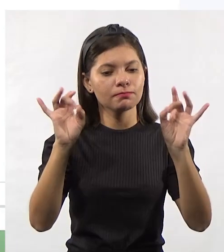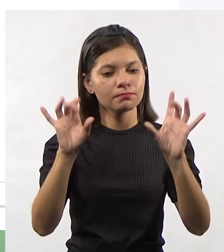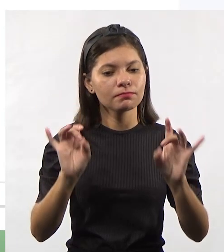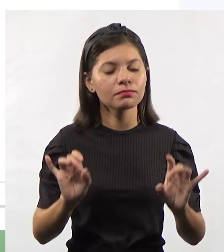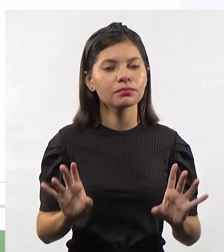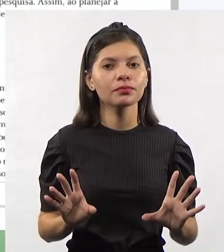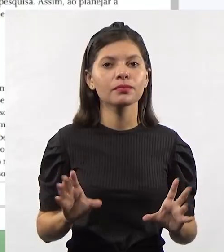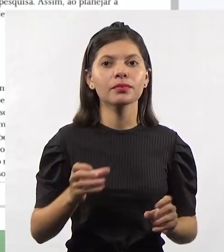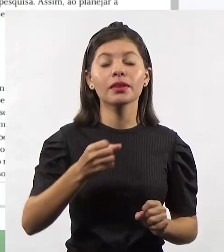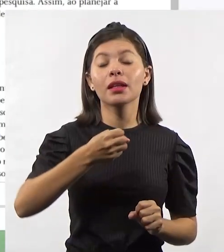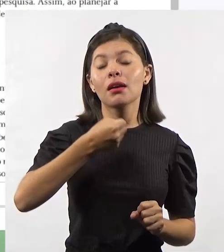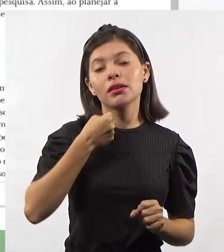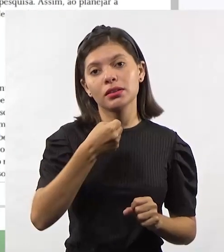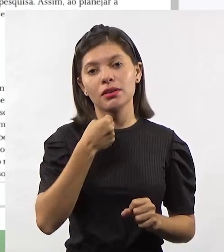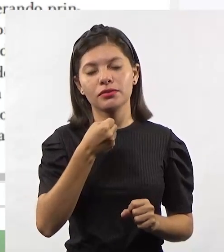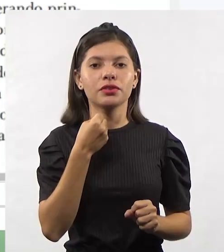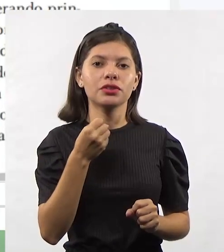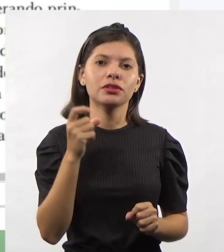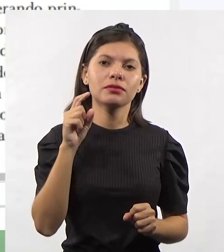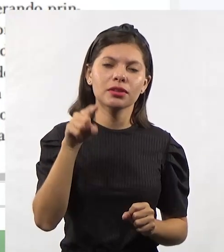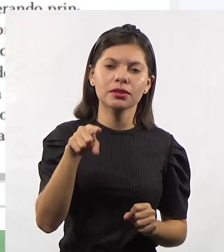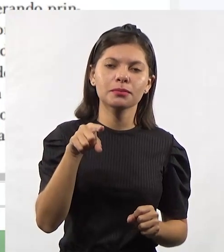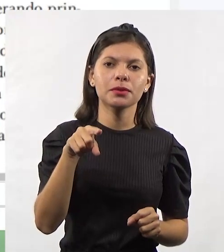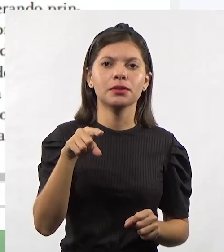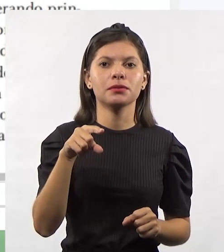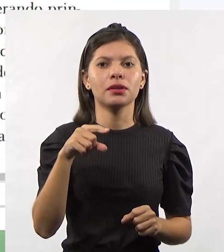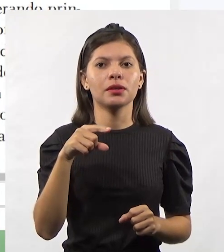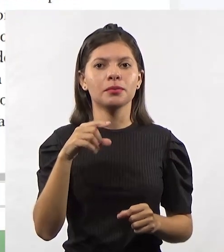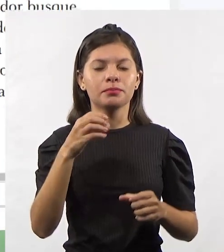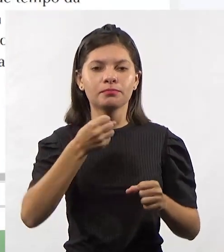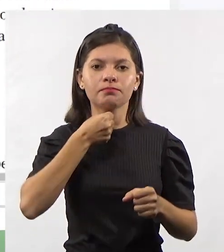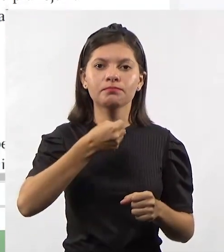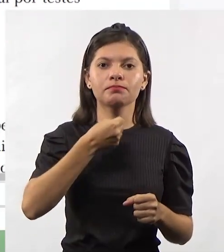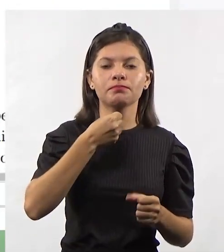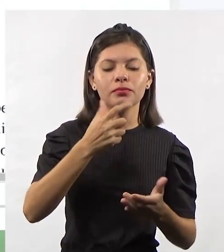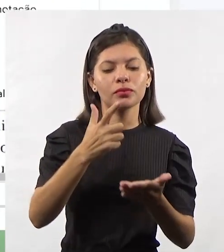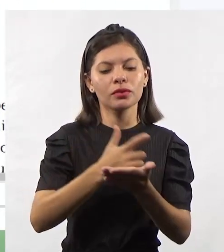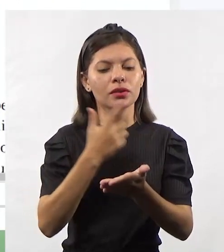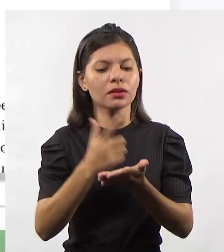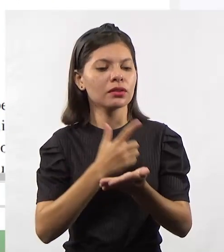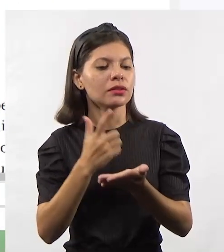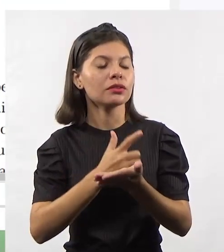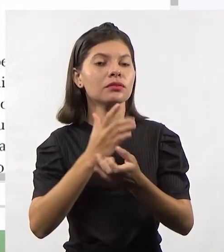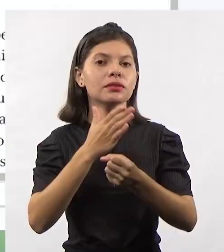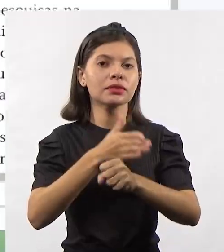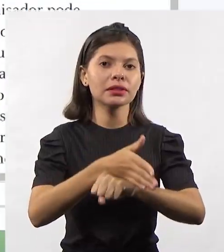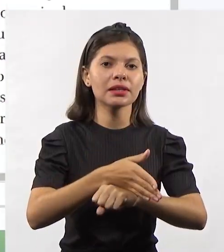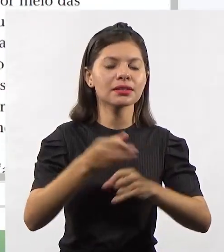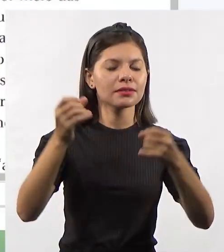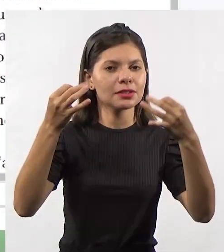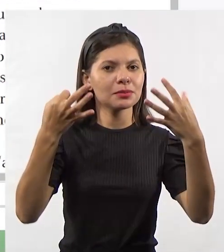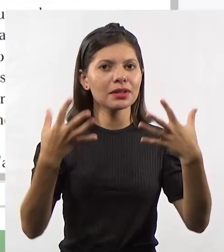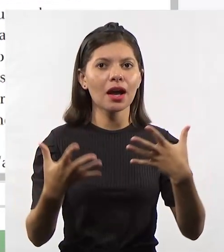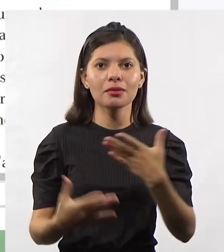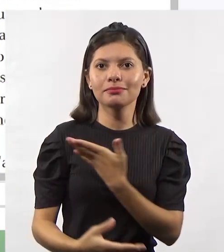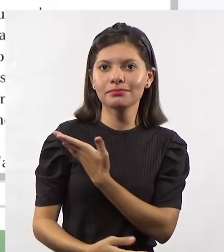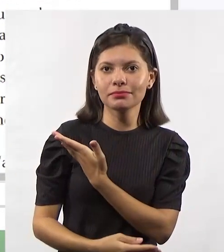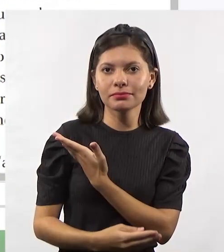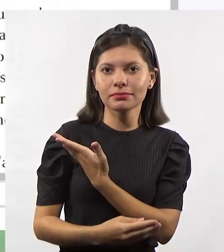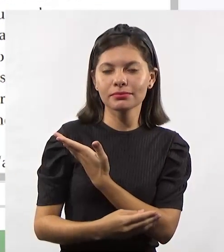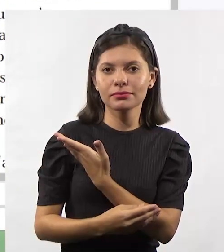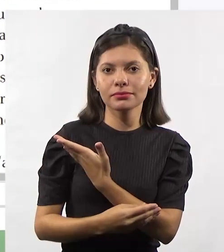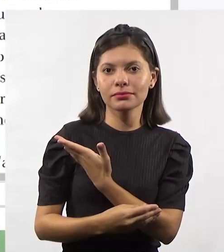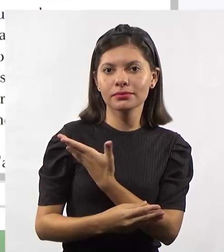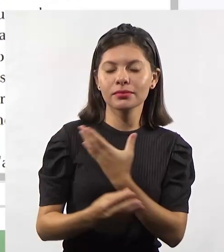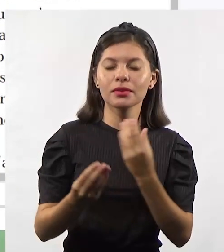vou lá clico na entrevista Acesse o meu livro e ele vai explicar o que que a técnica de entrevista e como